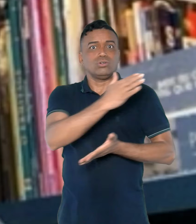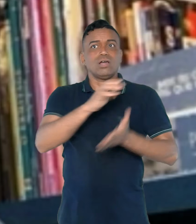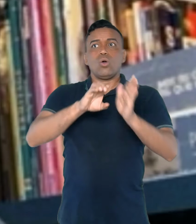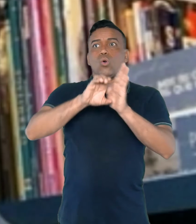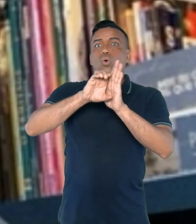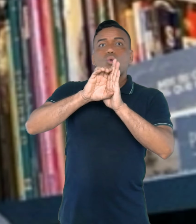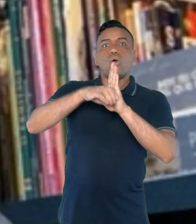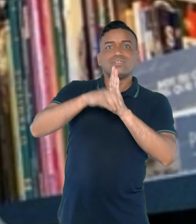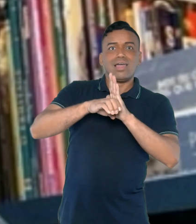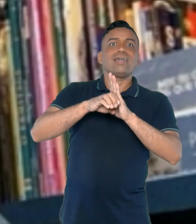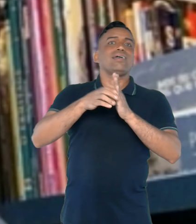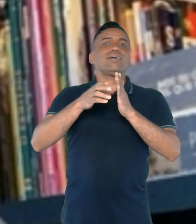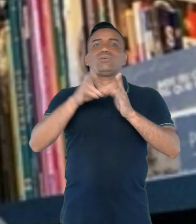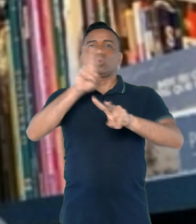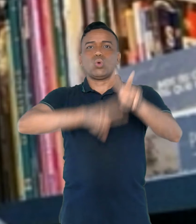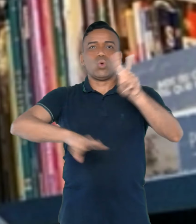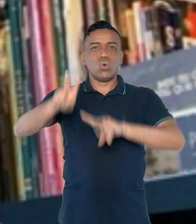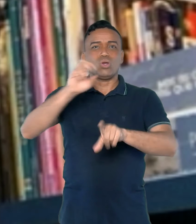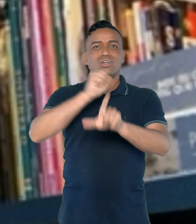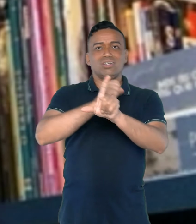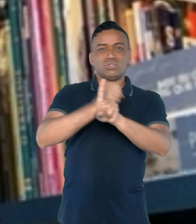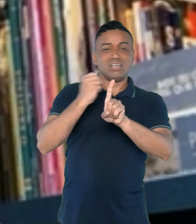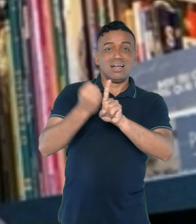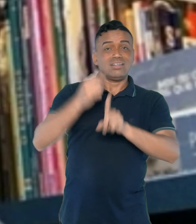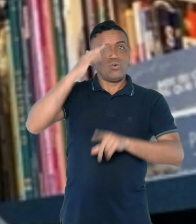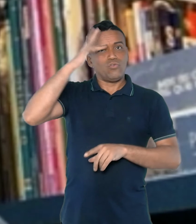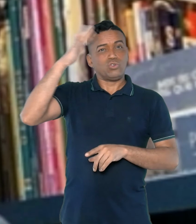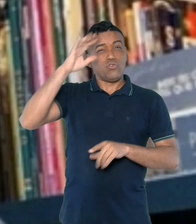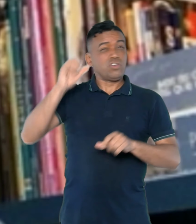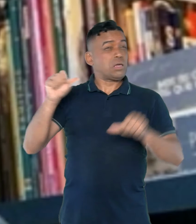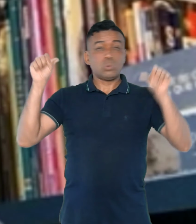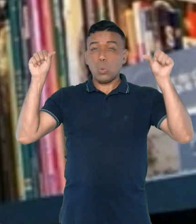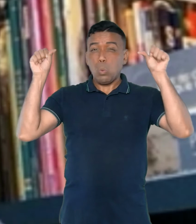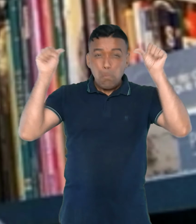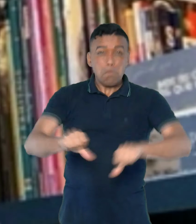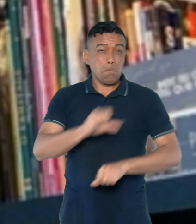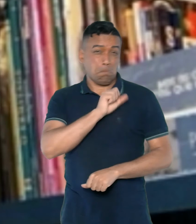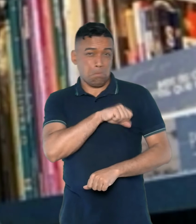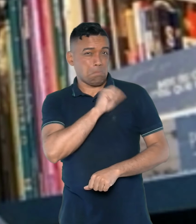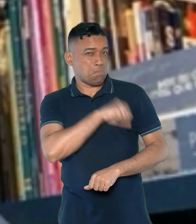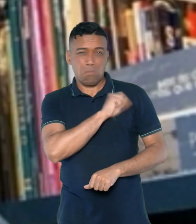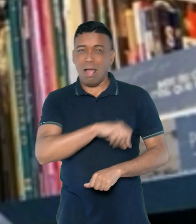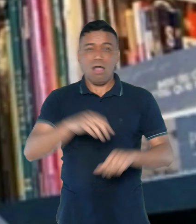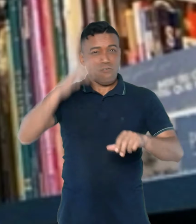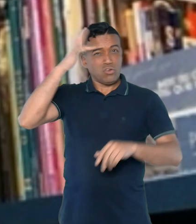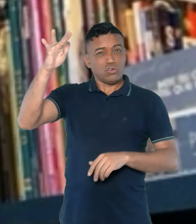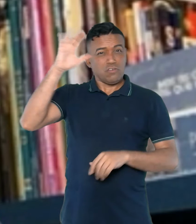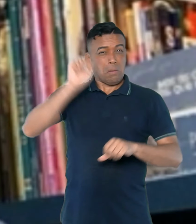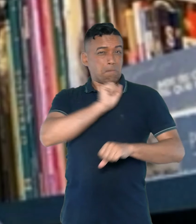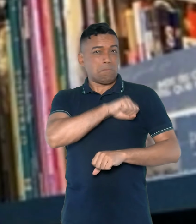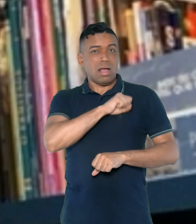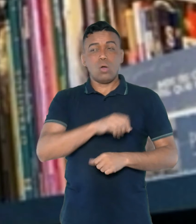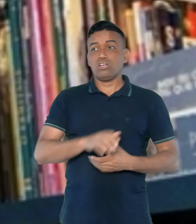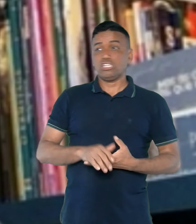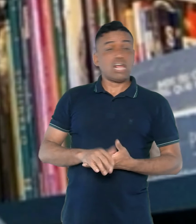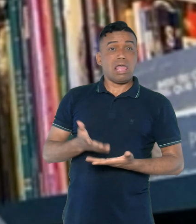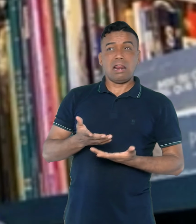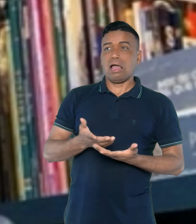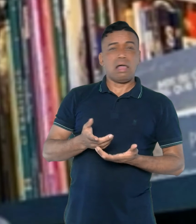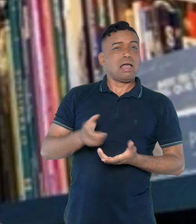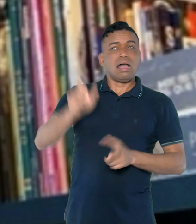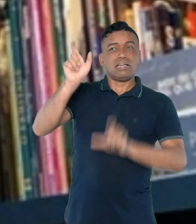Dos conceitos do horror mesmo, a filosofia do horror, né? O que é que gera nas pessoas esse medo, essa repugnância, esse nojo,